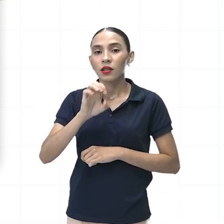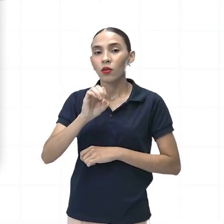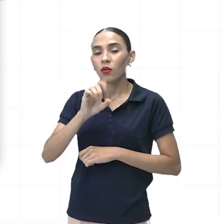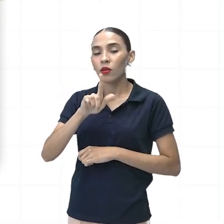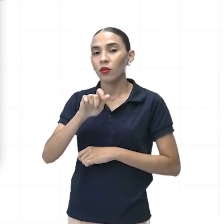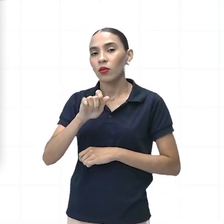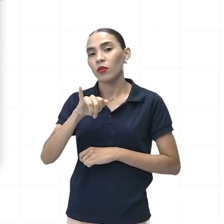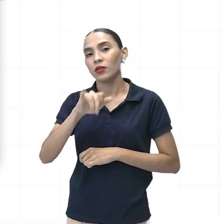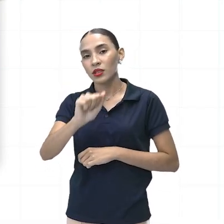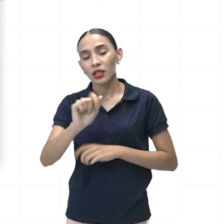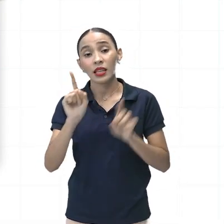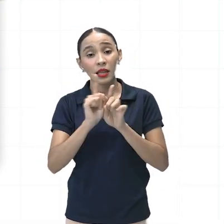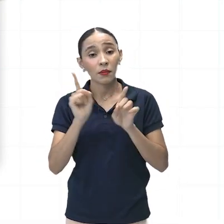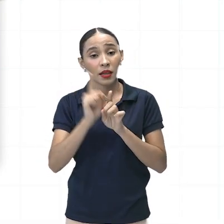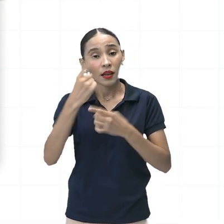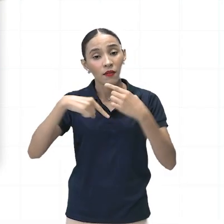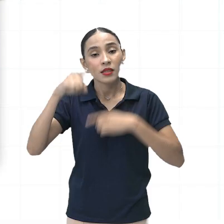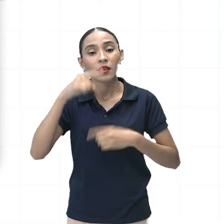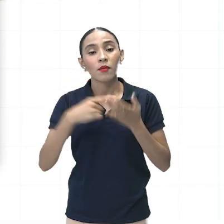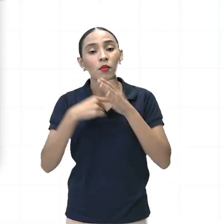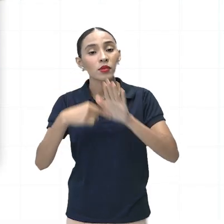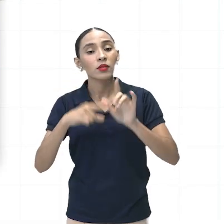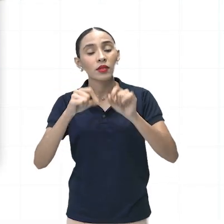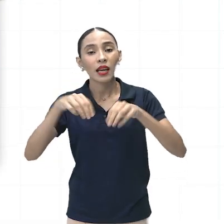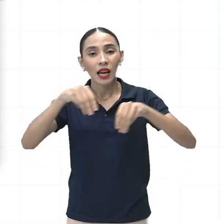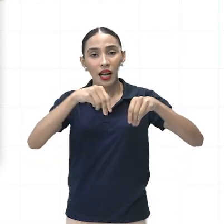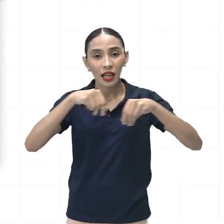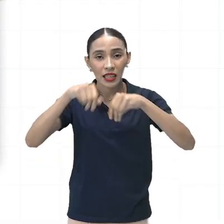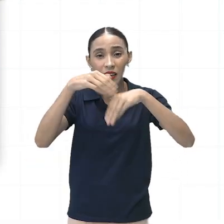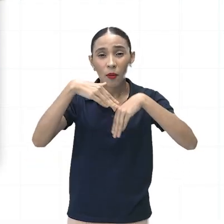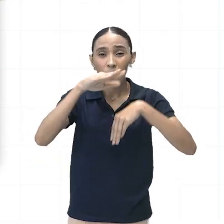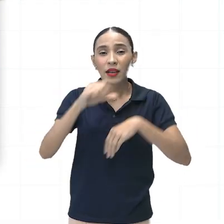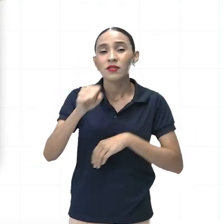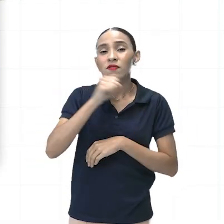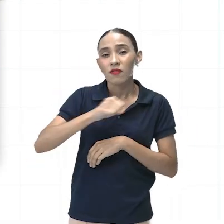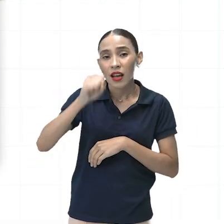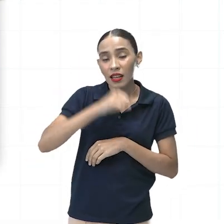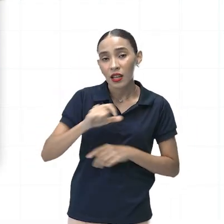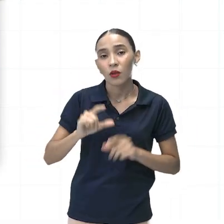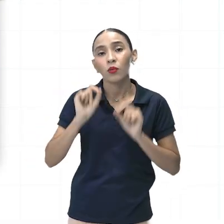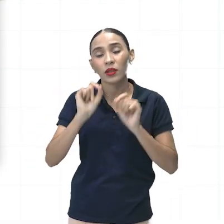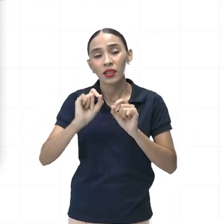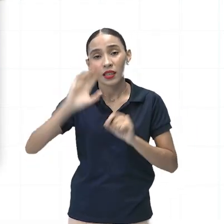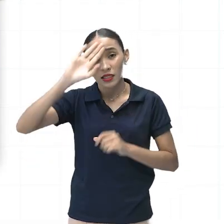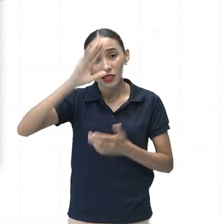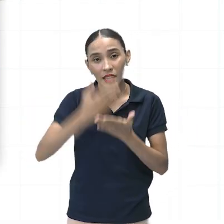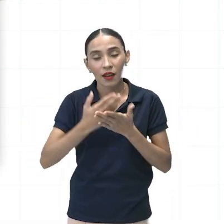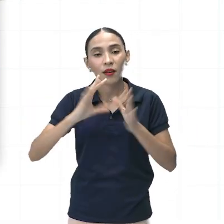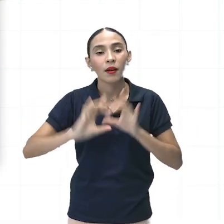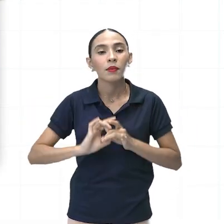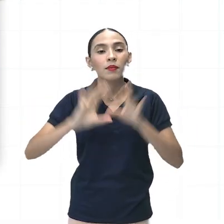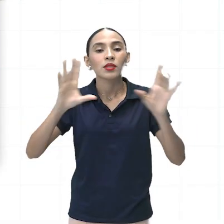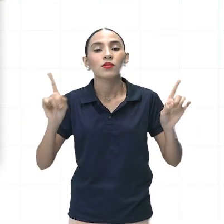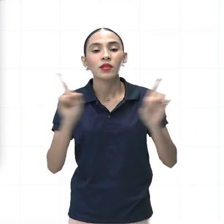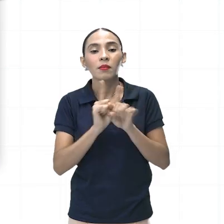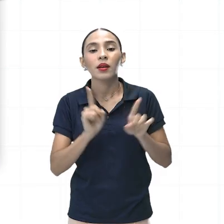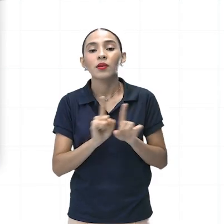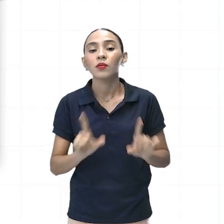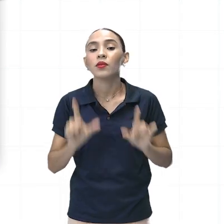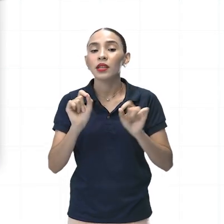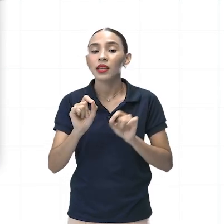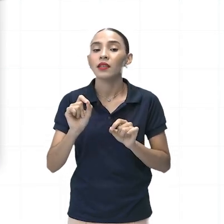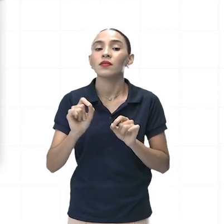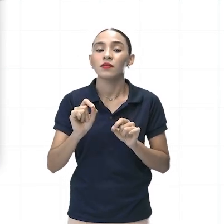que também avançava, mostrando que a Terra era muito mais antiga do que se acreditava, permitindo que